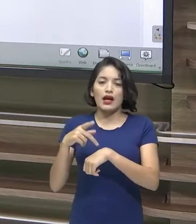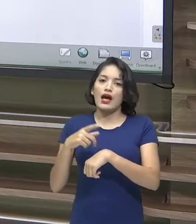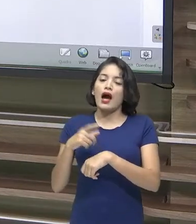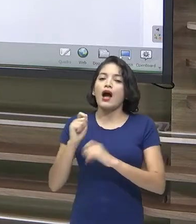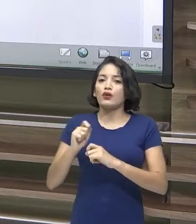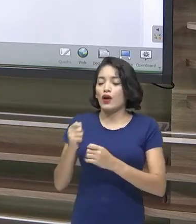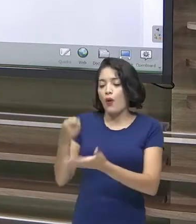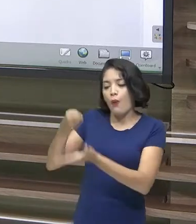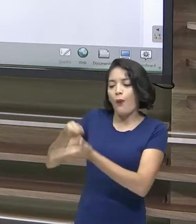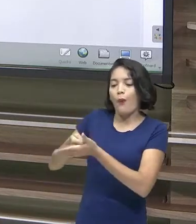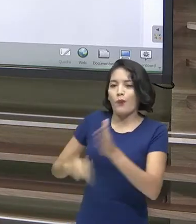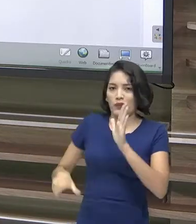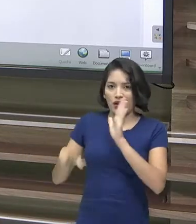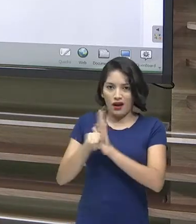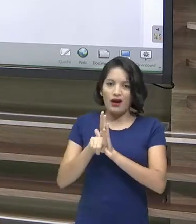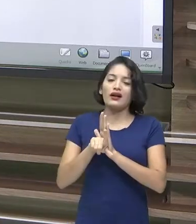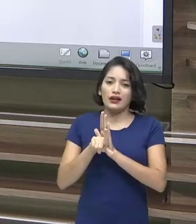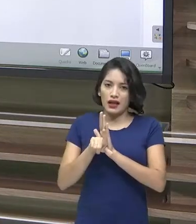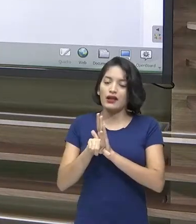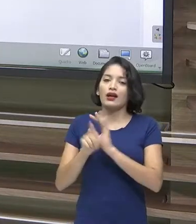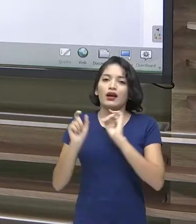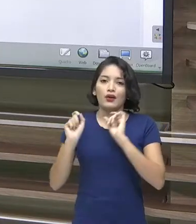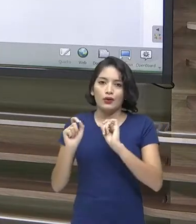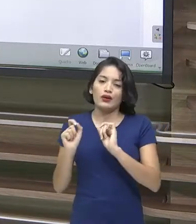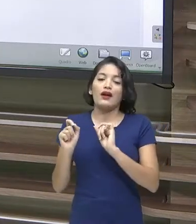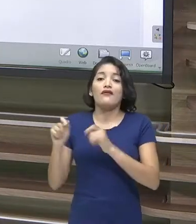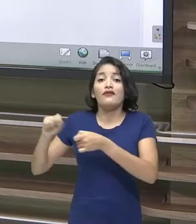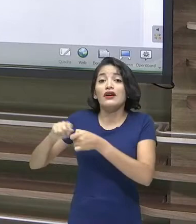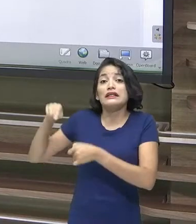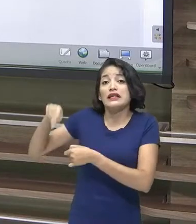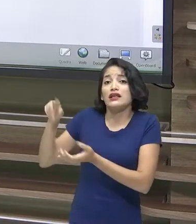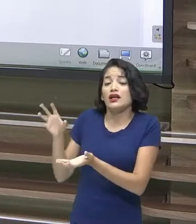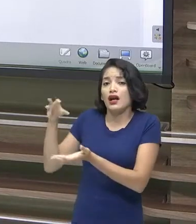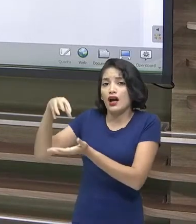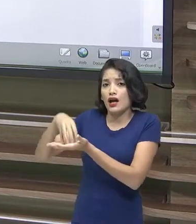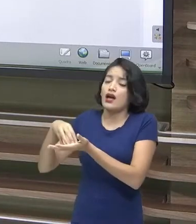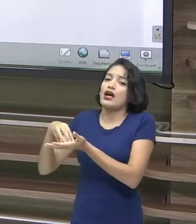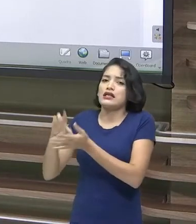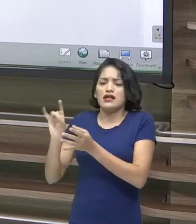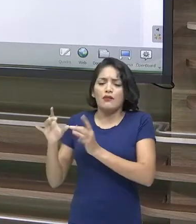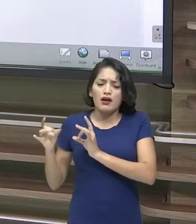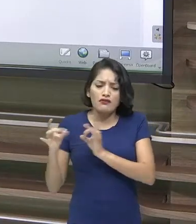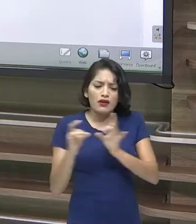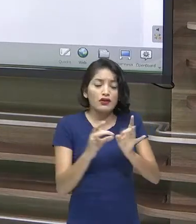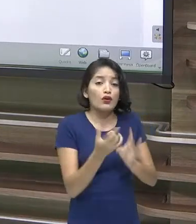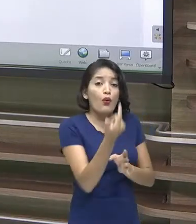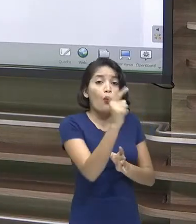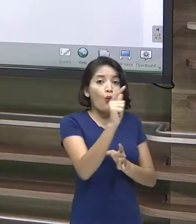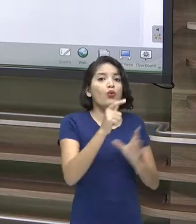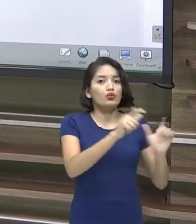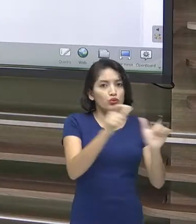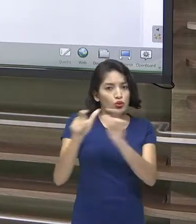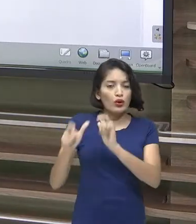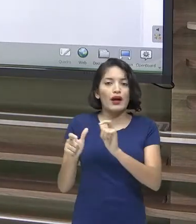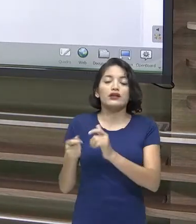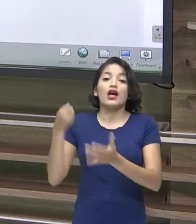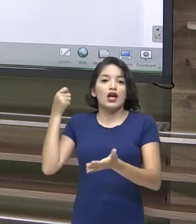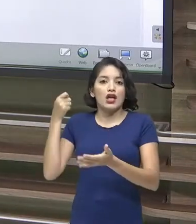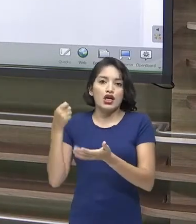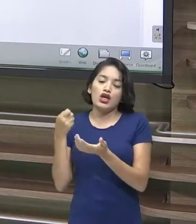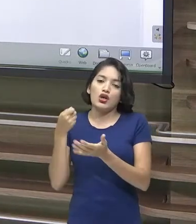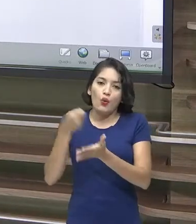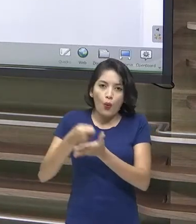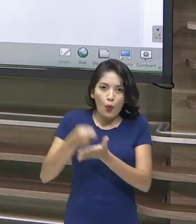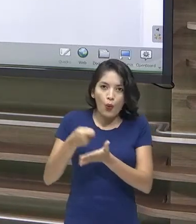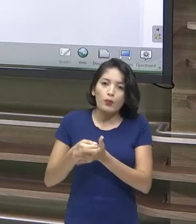que é justamente uma forma de coibir com que ali os colonos vendessem o seu chá para outro local e fossem obrigados a comprar